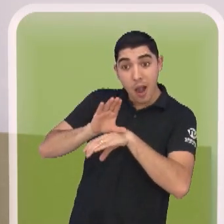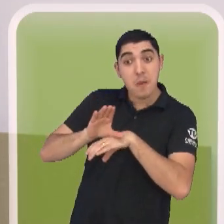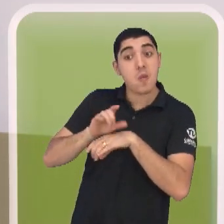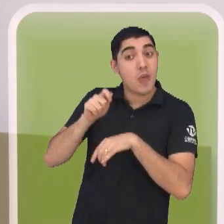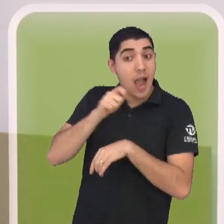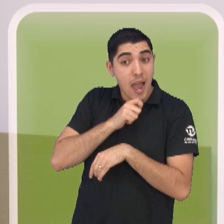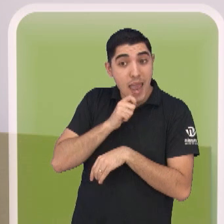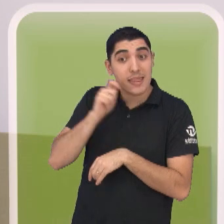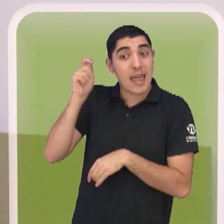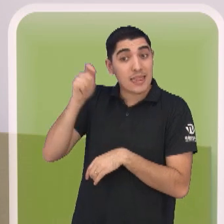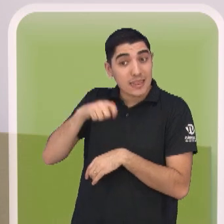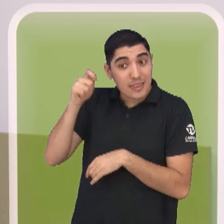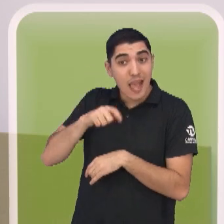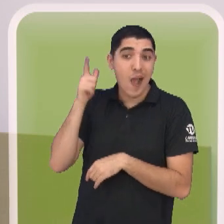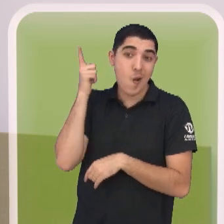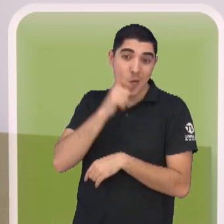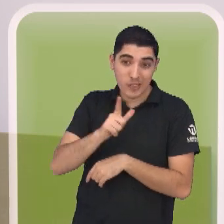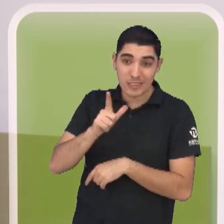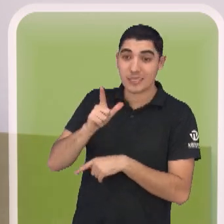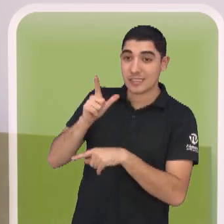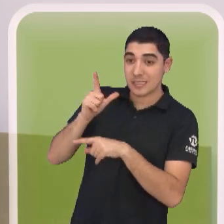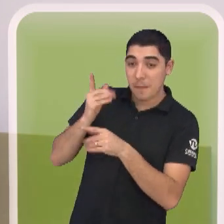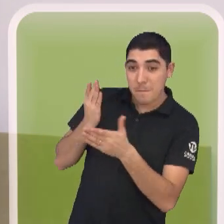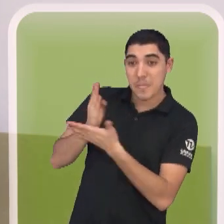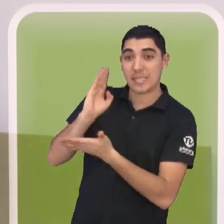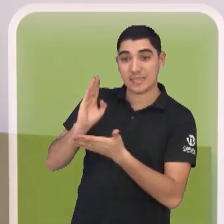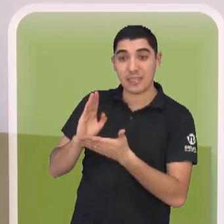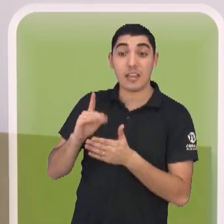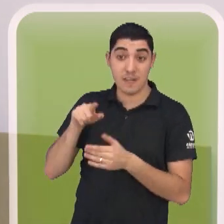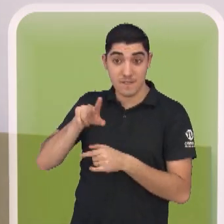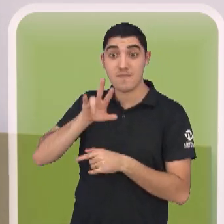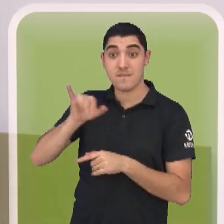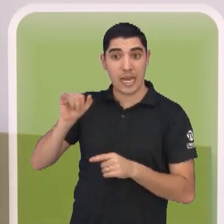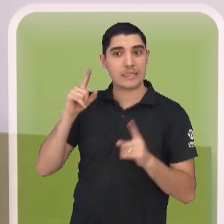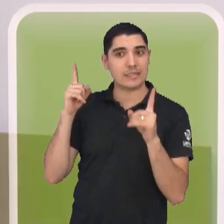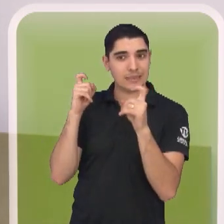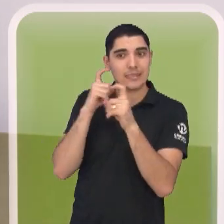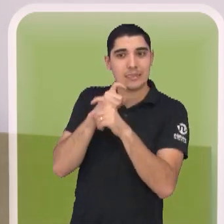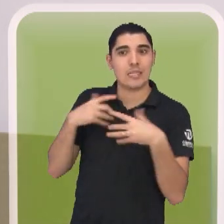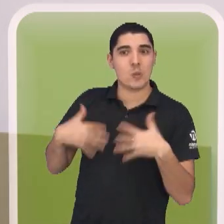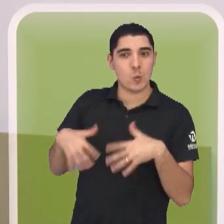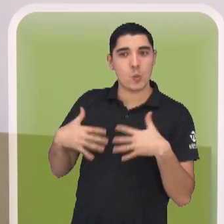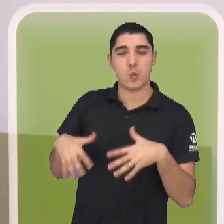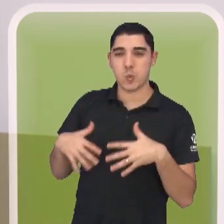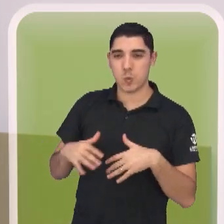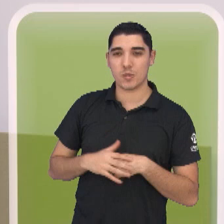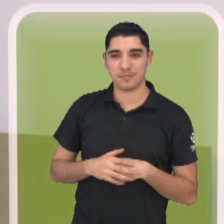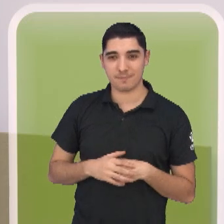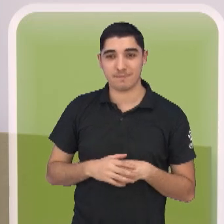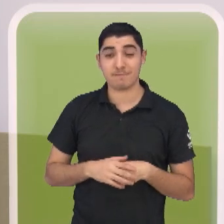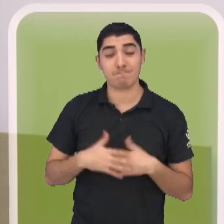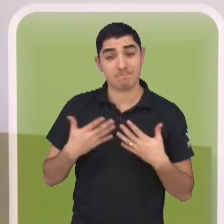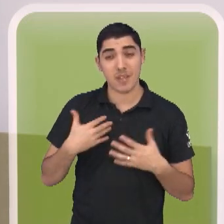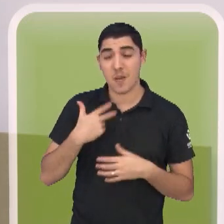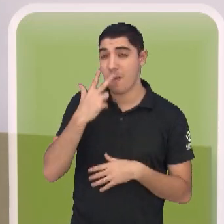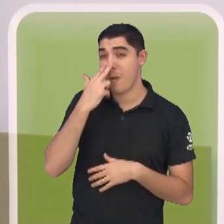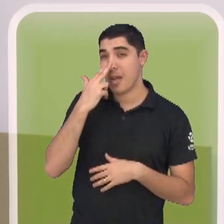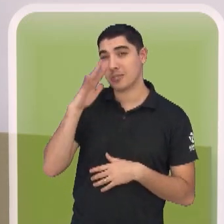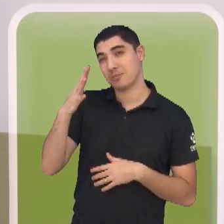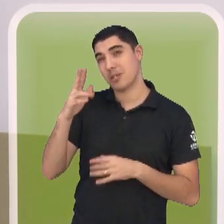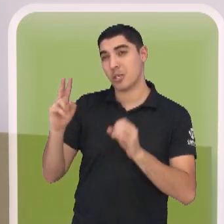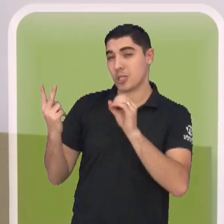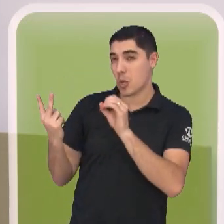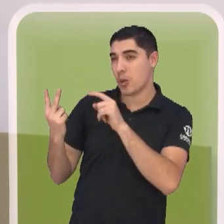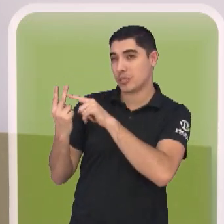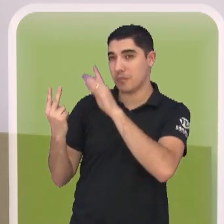de classificar para a próxima fase Então acho que vai ser um jogo mais duro do que eu imaginava que seria no começo Então eu acho que vai ser uns dois